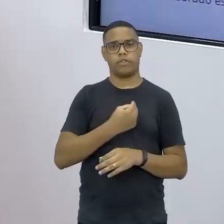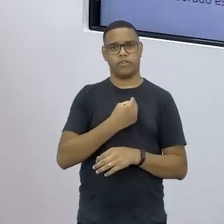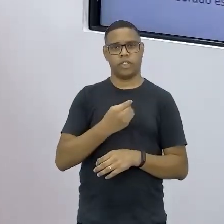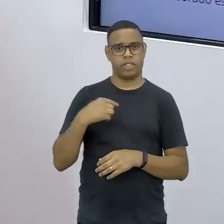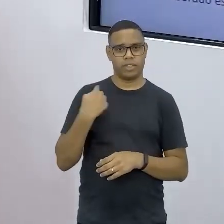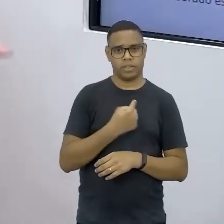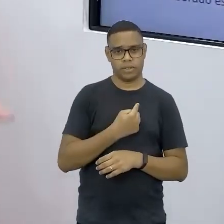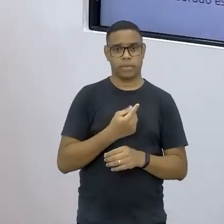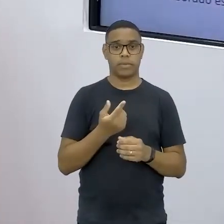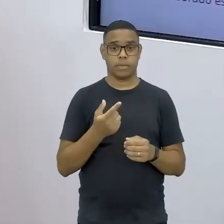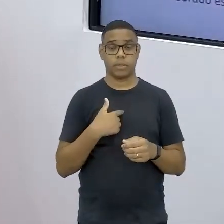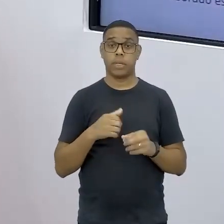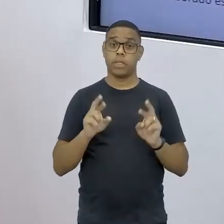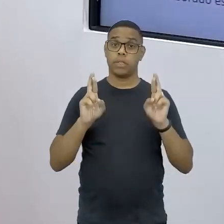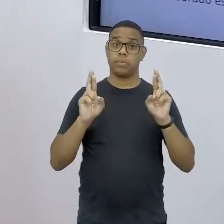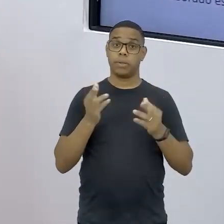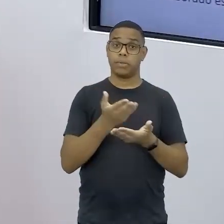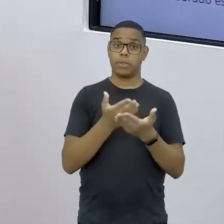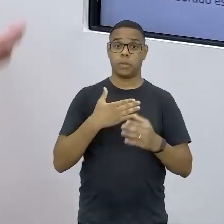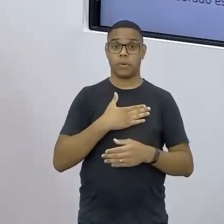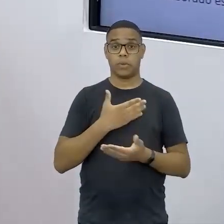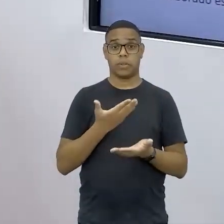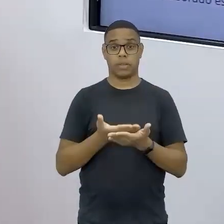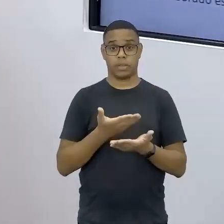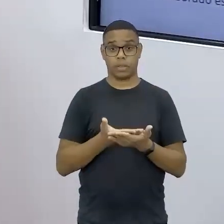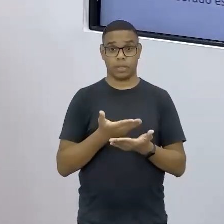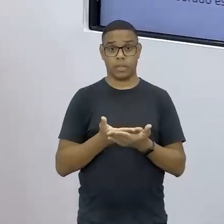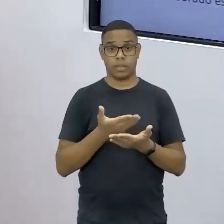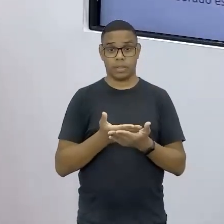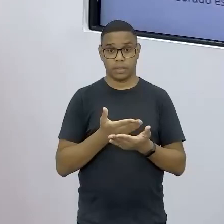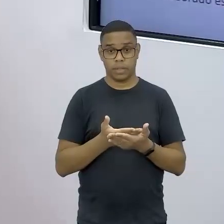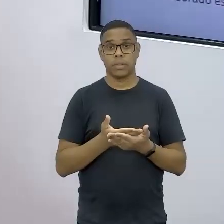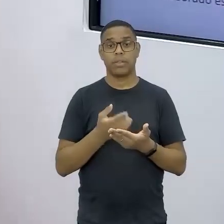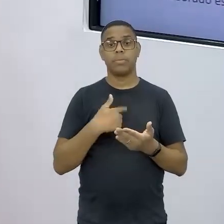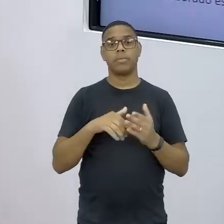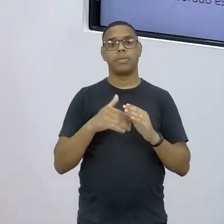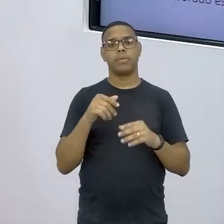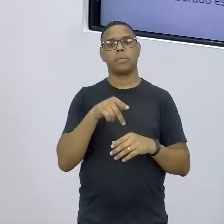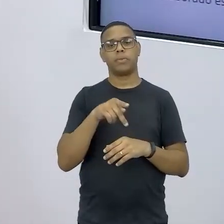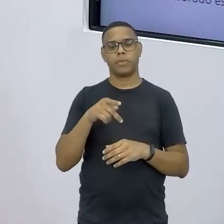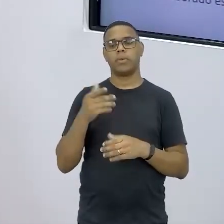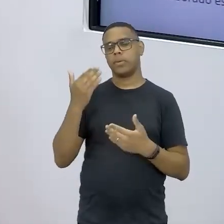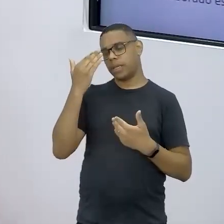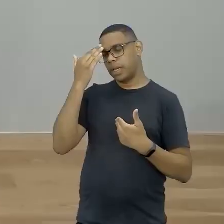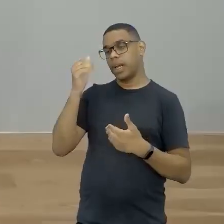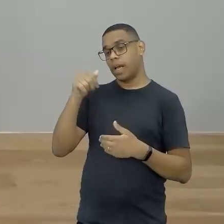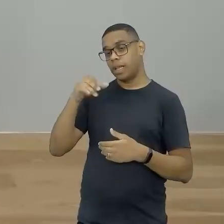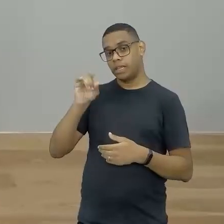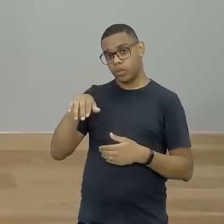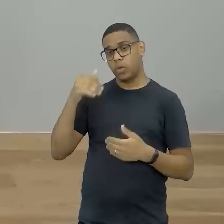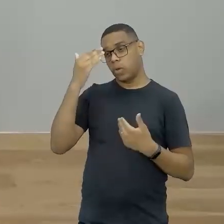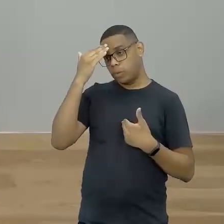vida. Eu espero que vocês tenham gostado da aula, espero receber a amostra de vocês. Professor Anderson, super obrigada pelas